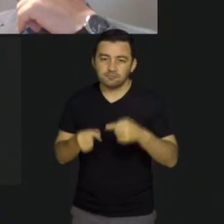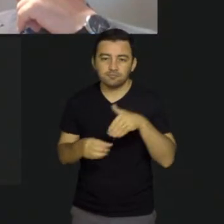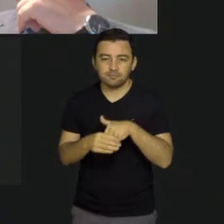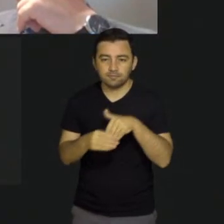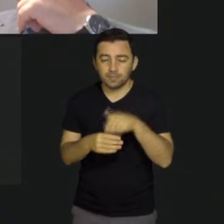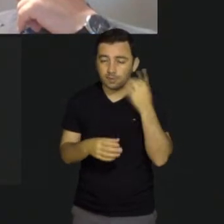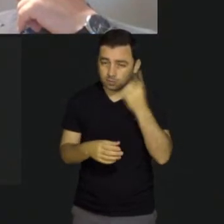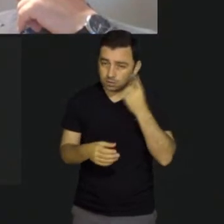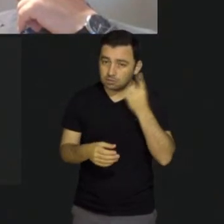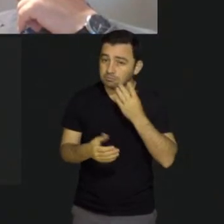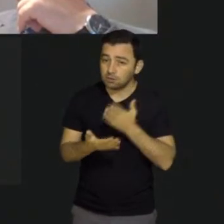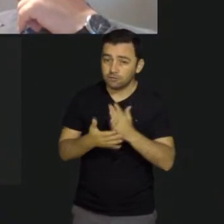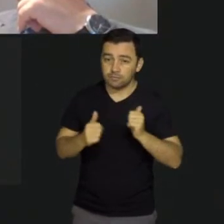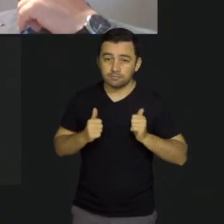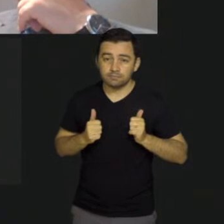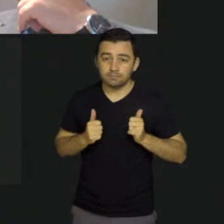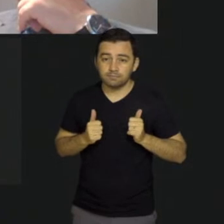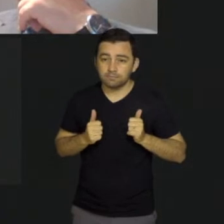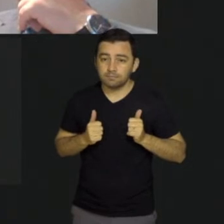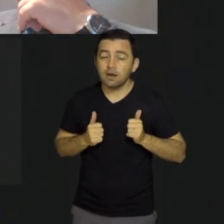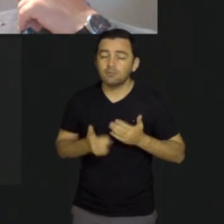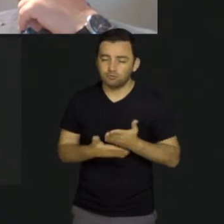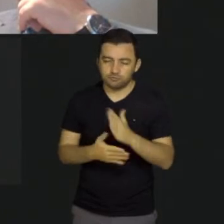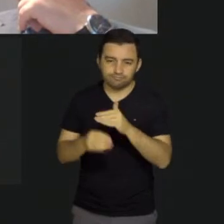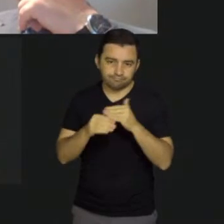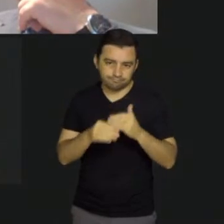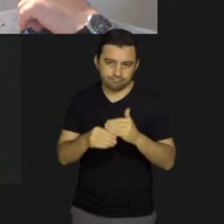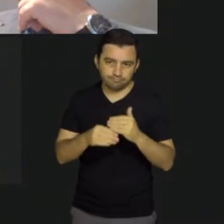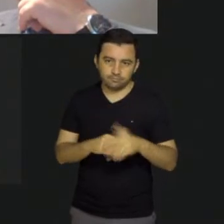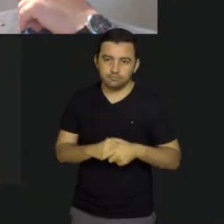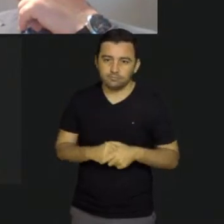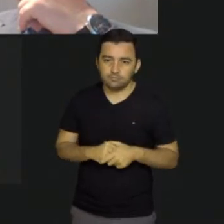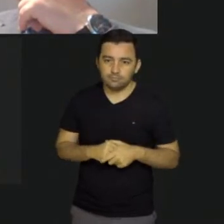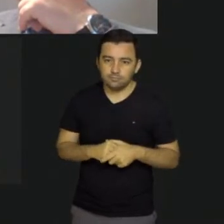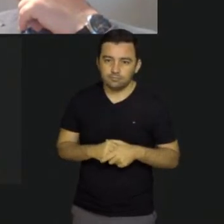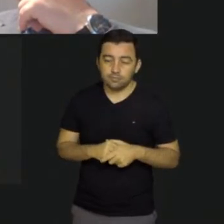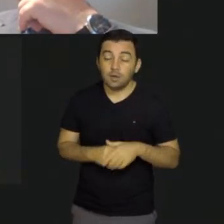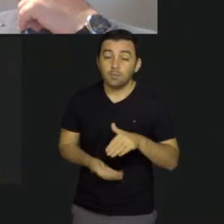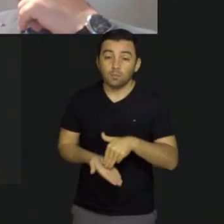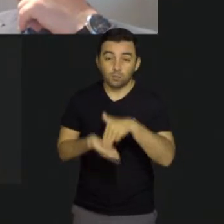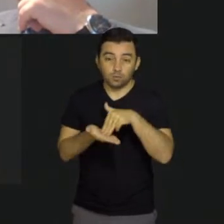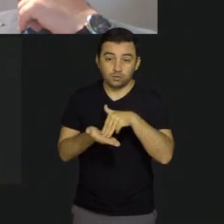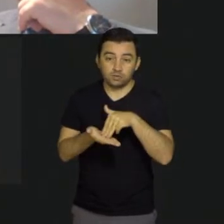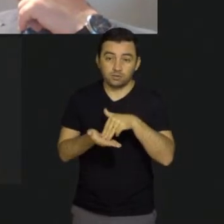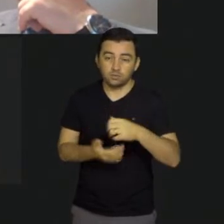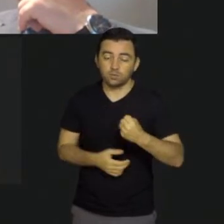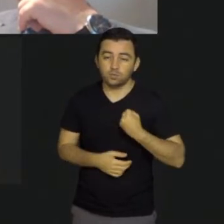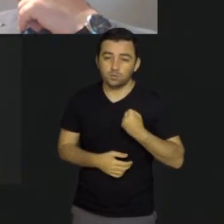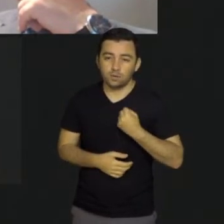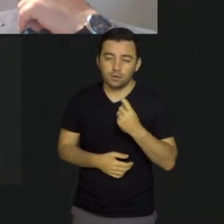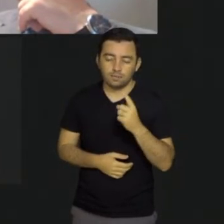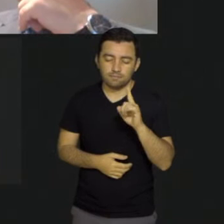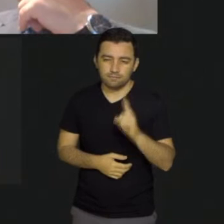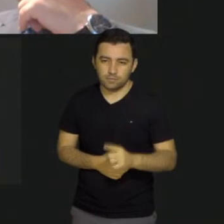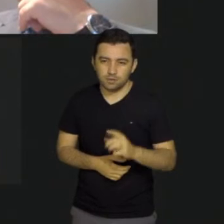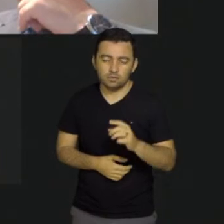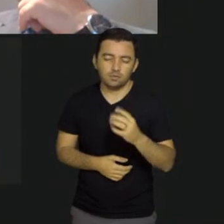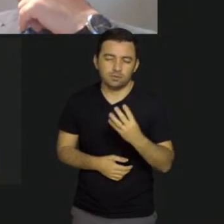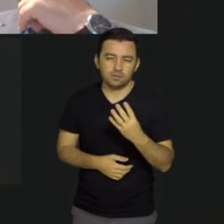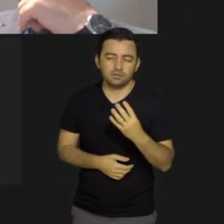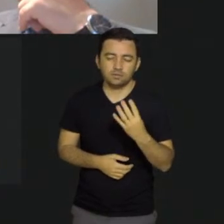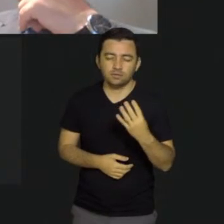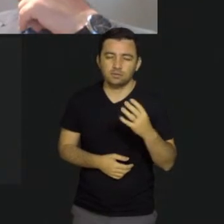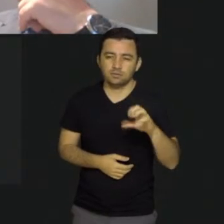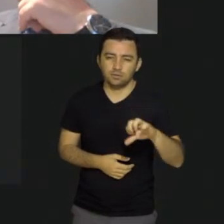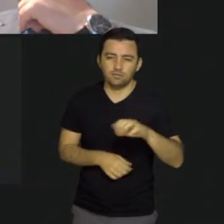que aprovam, permaneçam como se encontram. Aprovado por unanimidade. Moções. Moção 1449, autoria